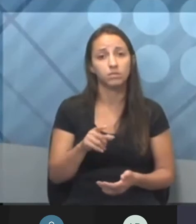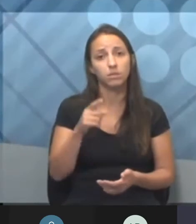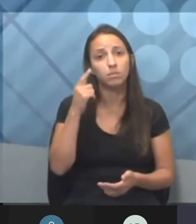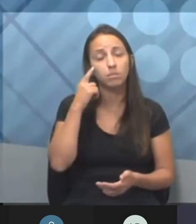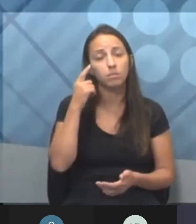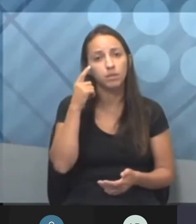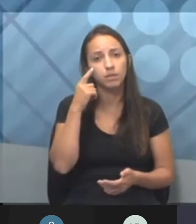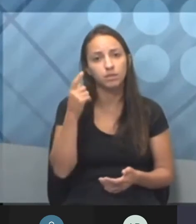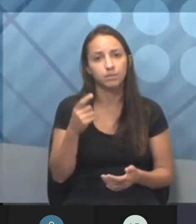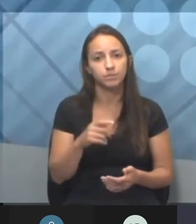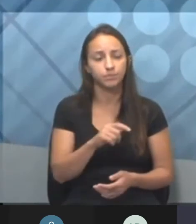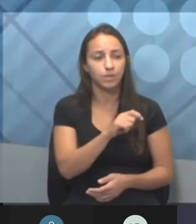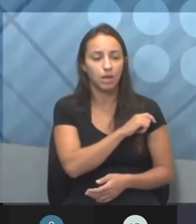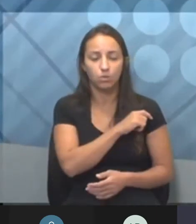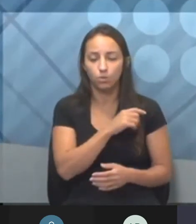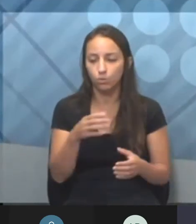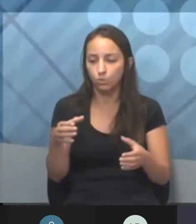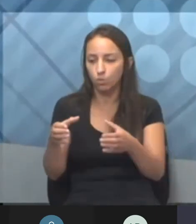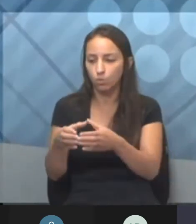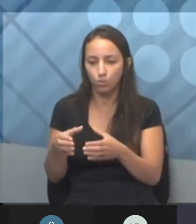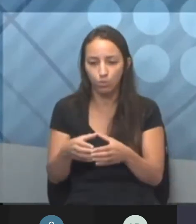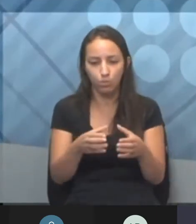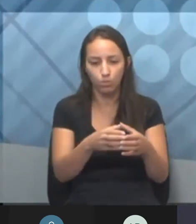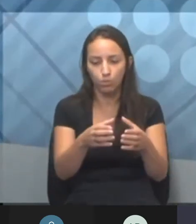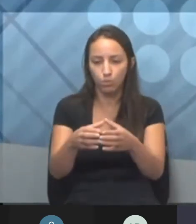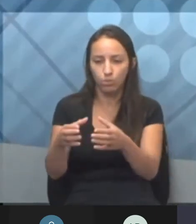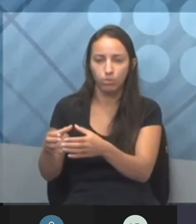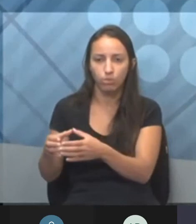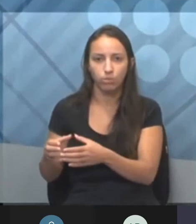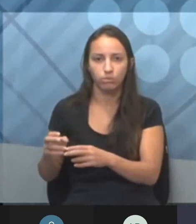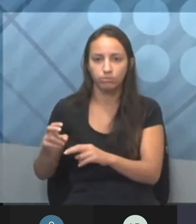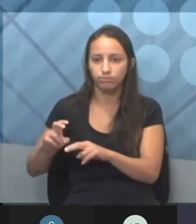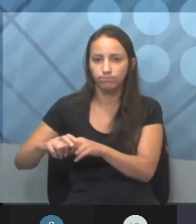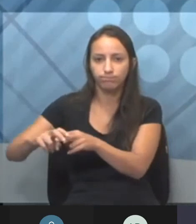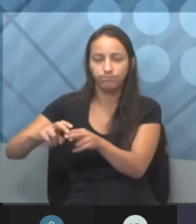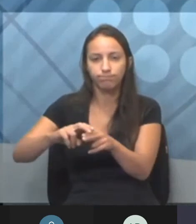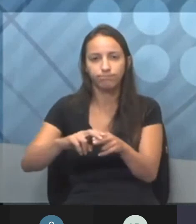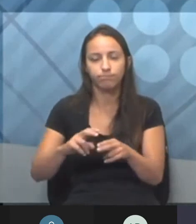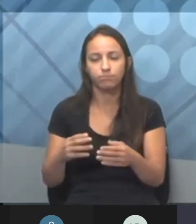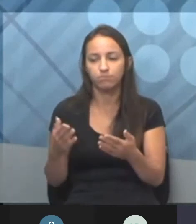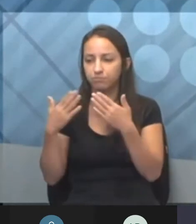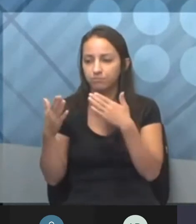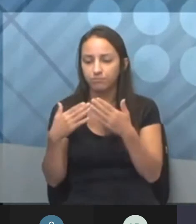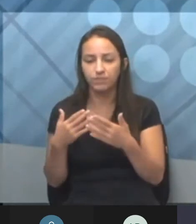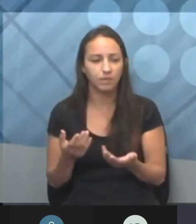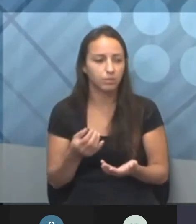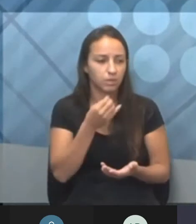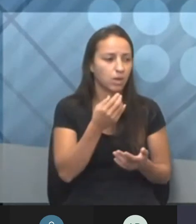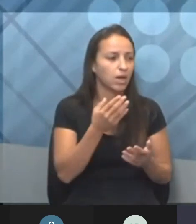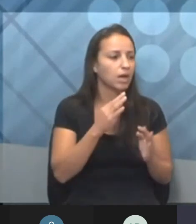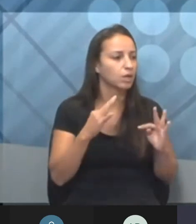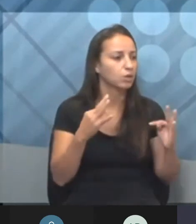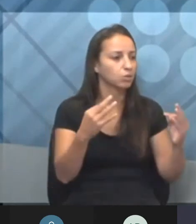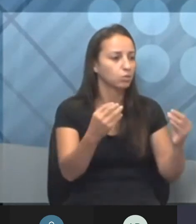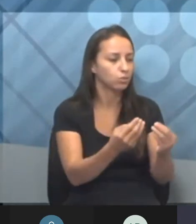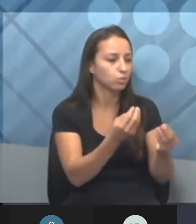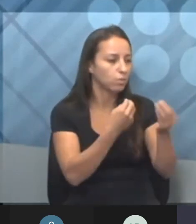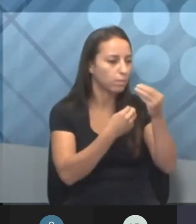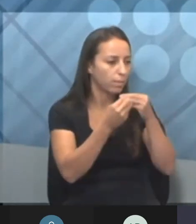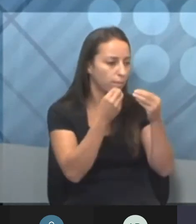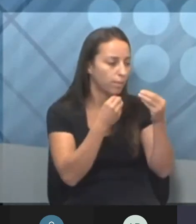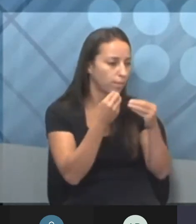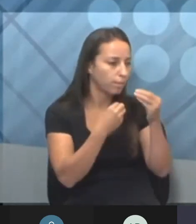pequenos grupos, continuar confraternizando e liberando as mesas, certo? Ah, todo mundo comeu junto? Ok, mas e a outra turma